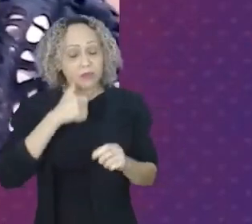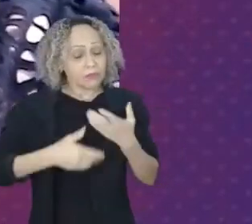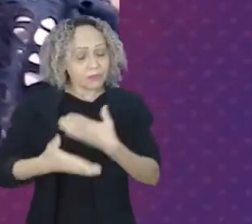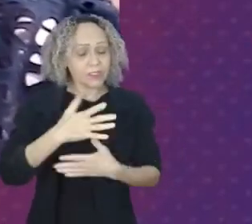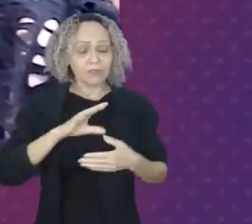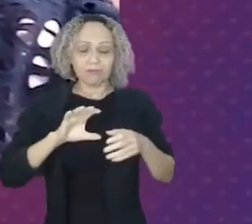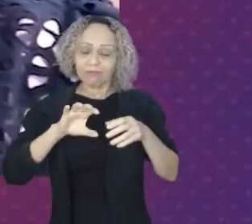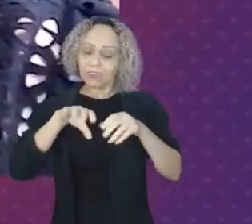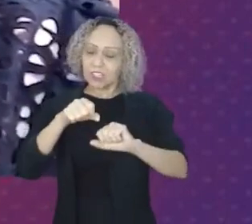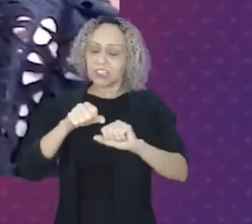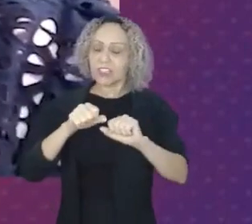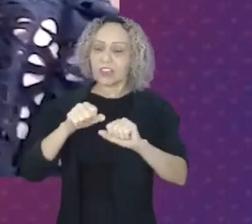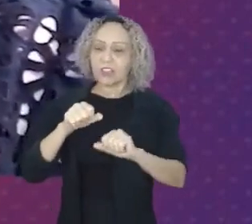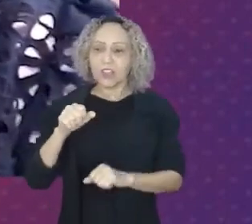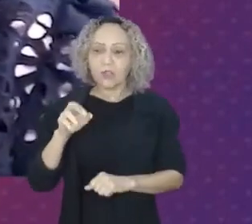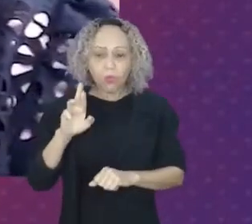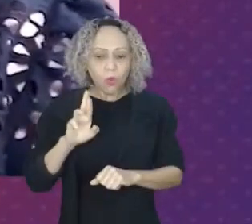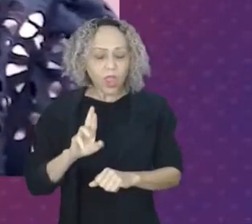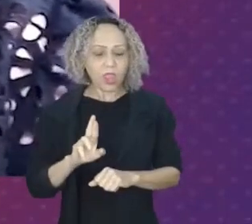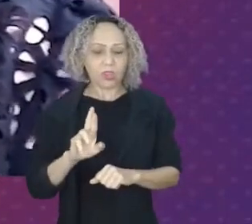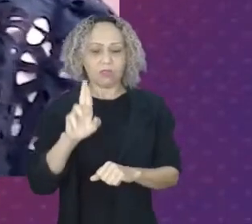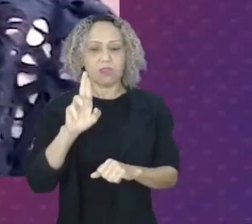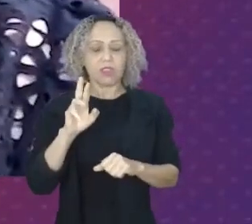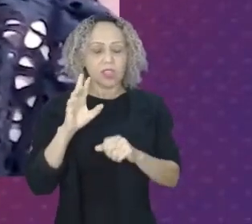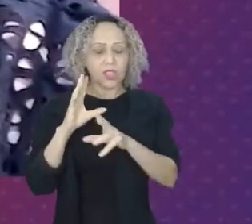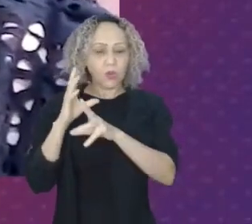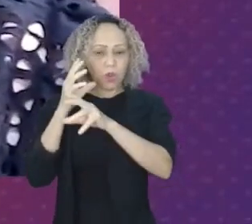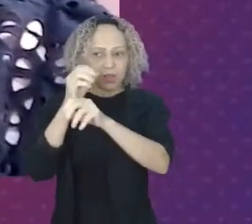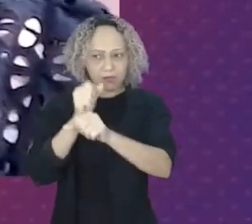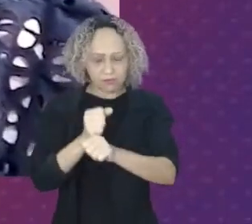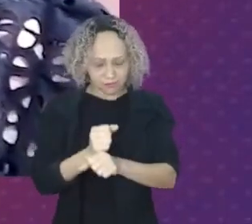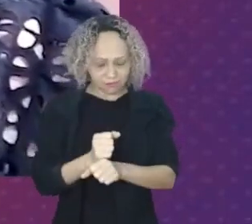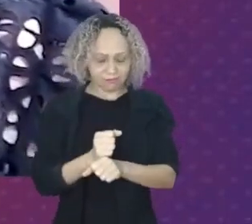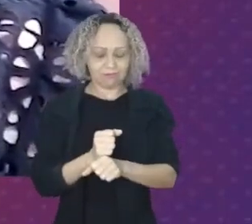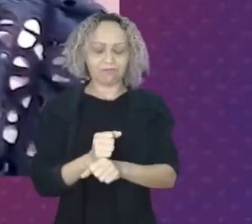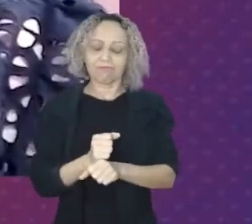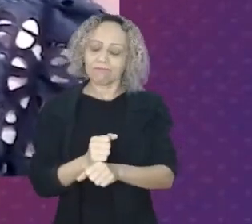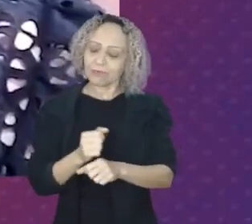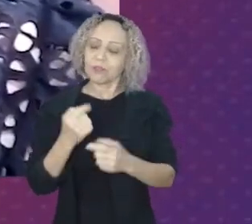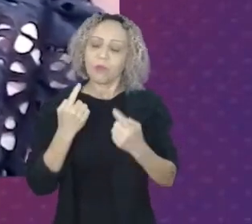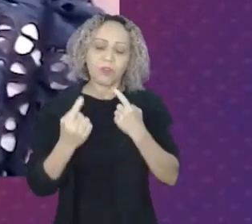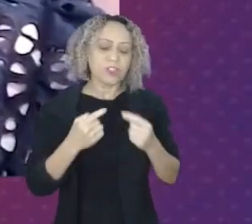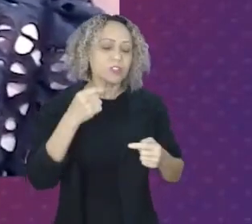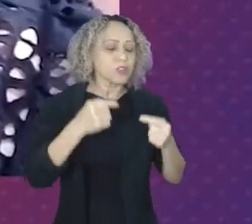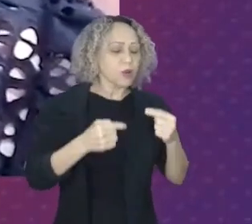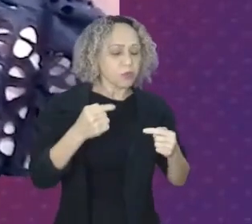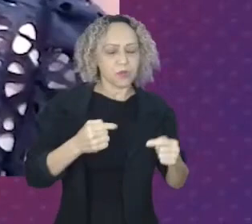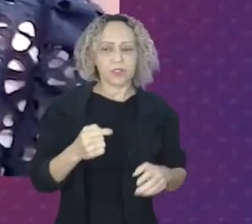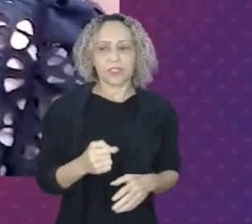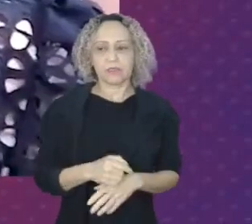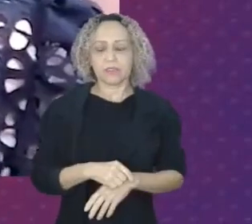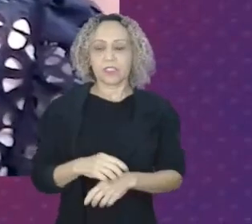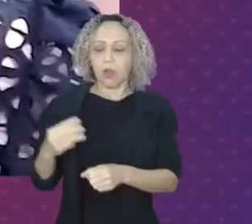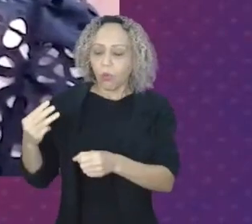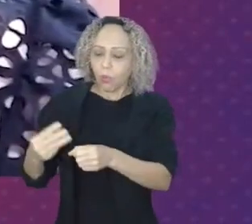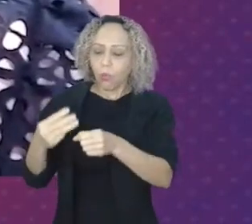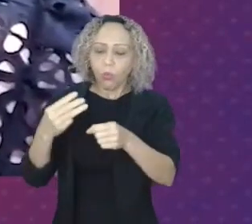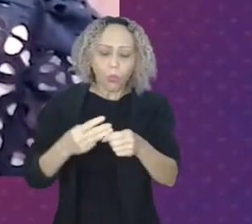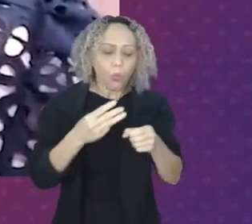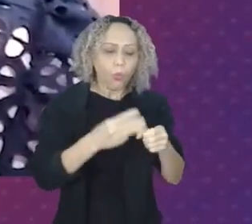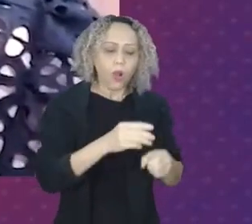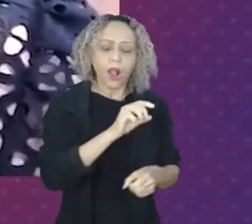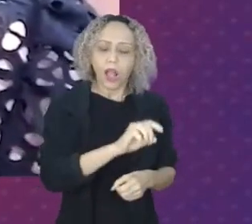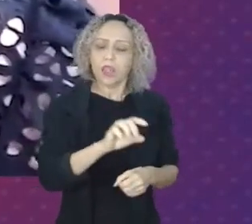discussão política presente nas câmaras e nas prefeituras. Então, cada município enfrenta a